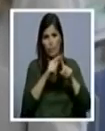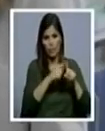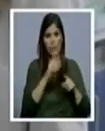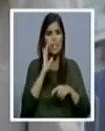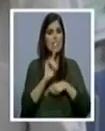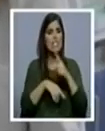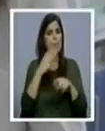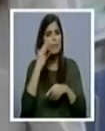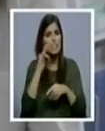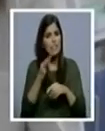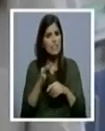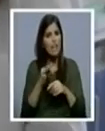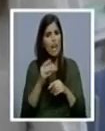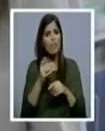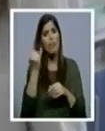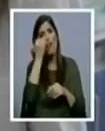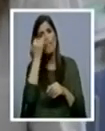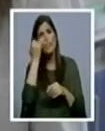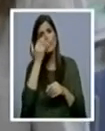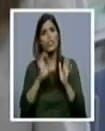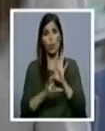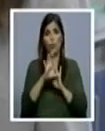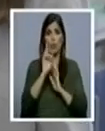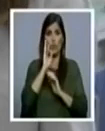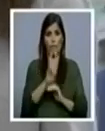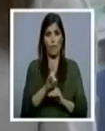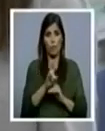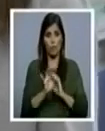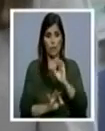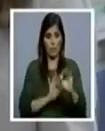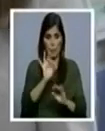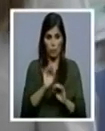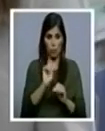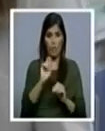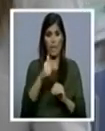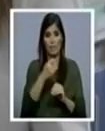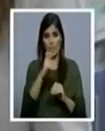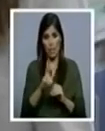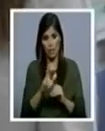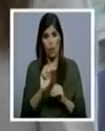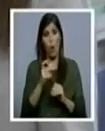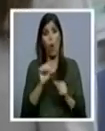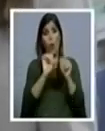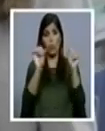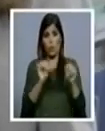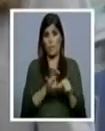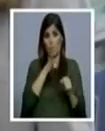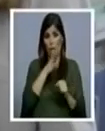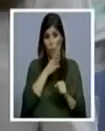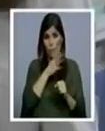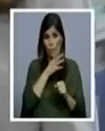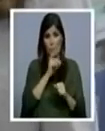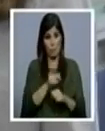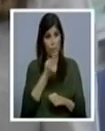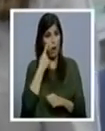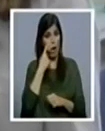sempre tentando simular as condições mais próximas das que a gente encontra nas estações de tratamento ou mesmo nos sistemas aquáticos. E para